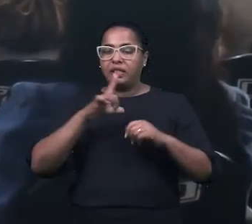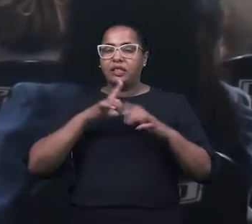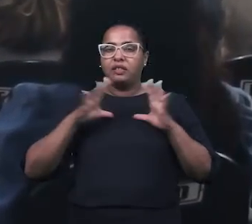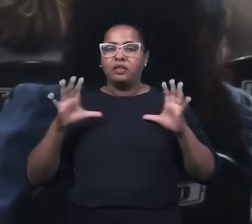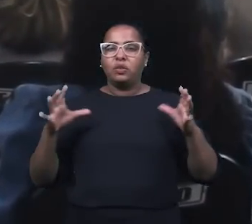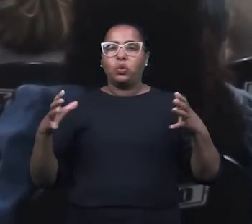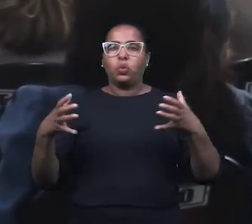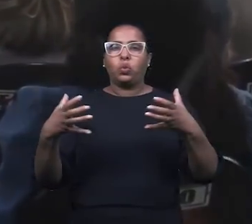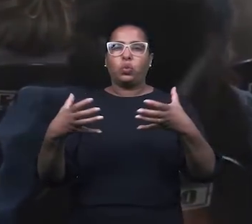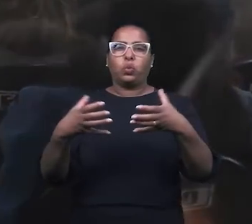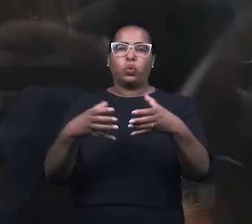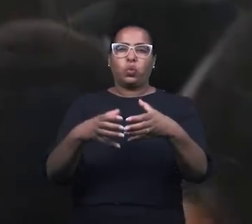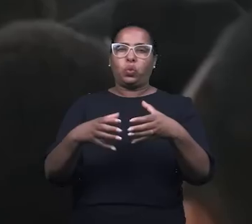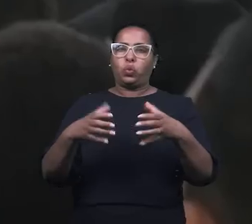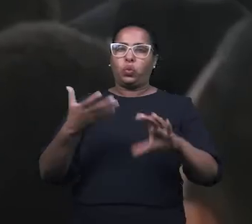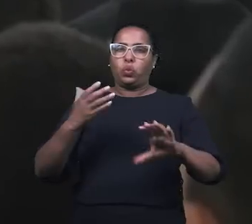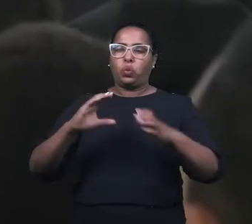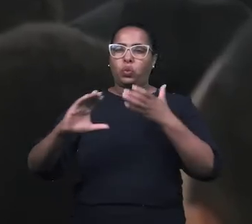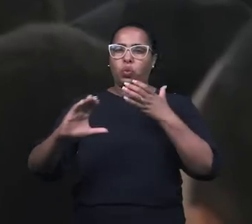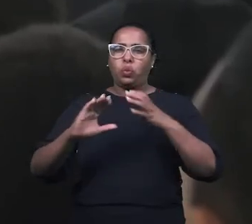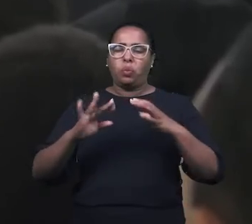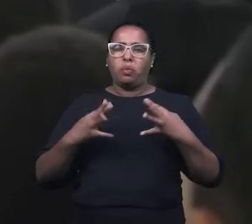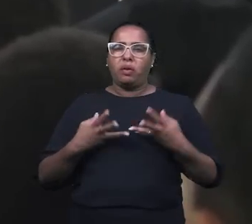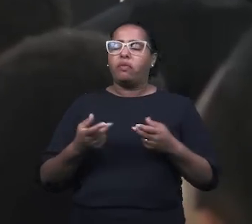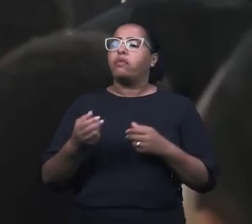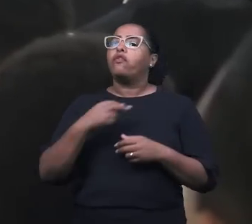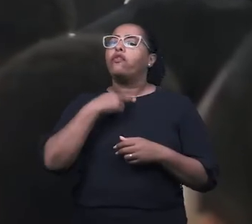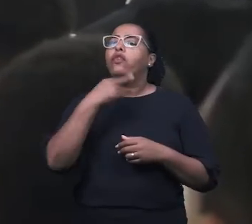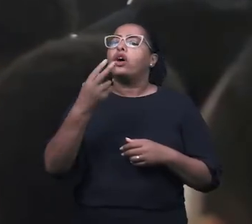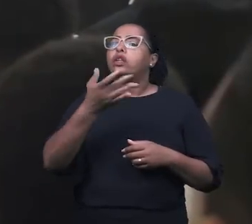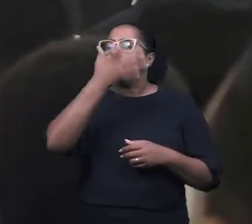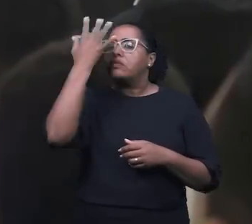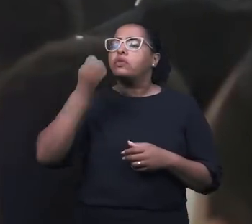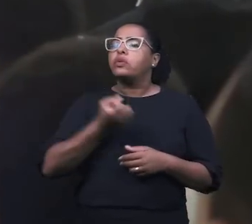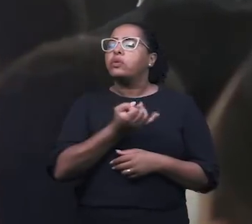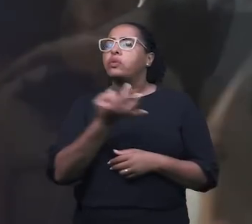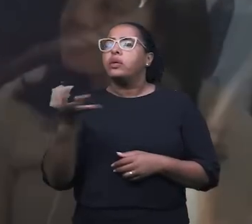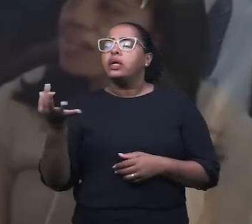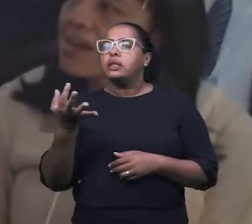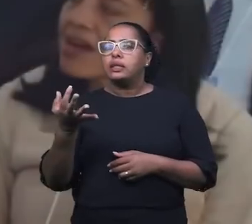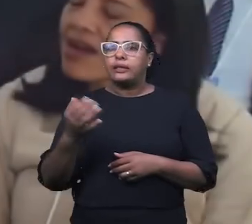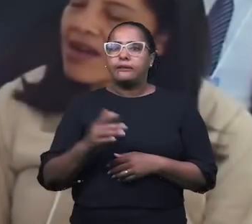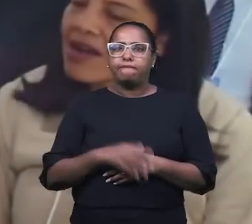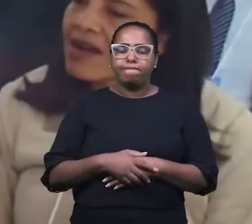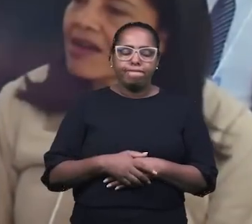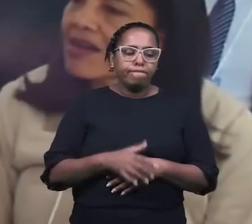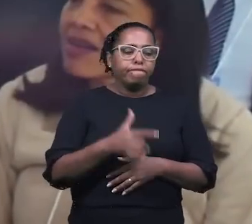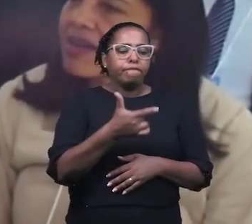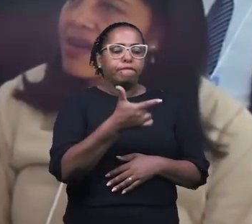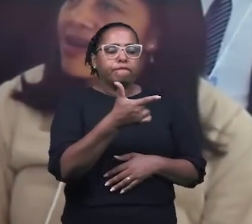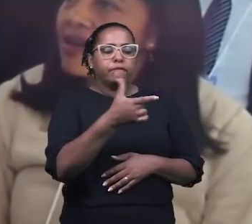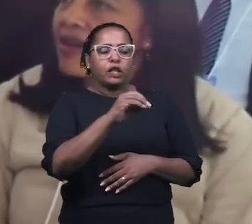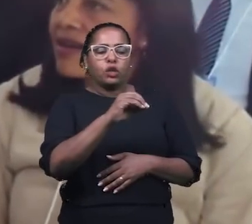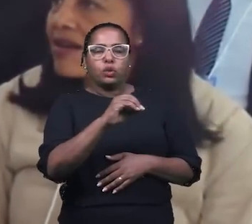um coro maravilhoso, um coral. Eram quantas vozes naquele evento? no Trombetas e Festas, tinha